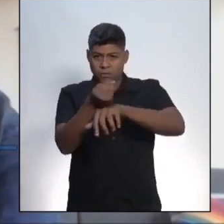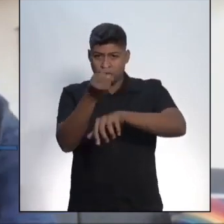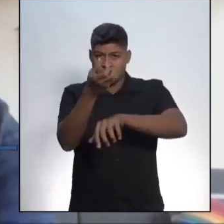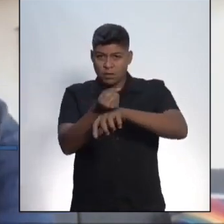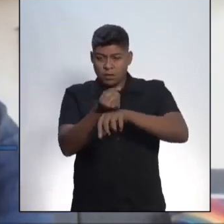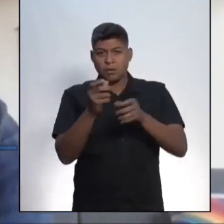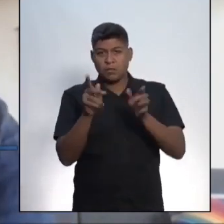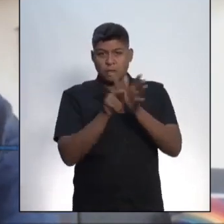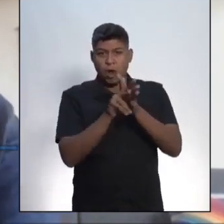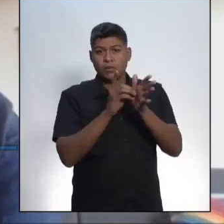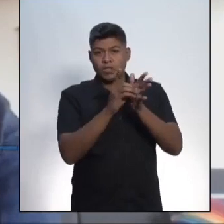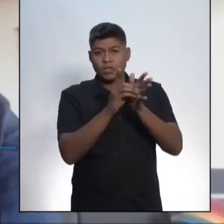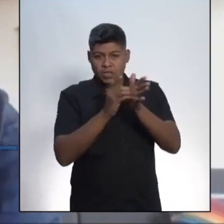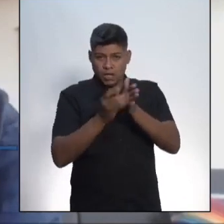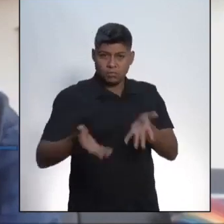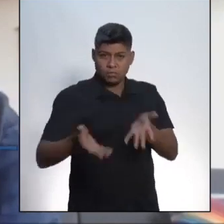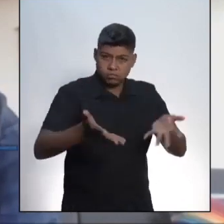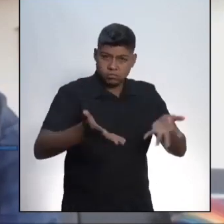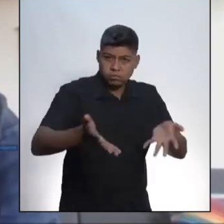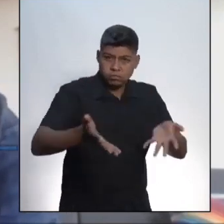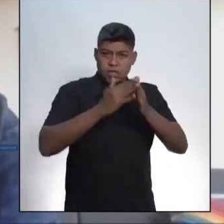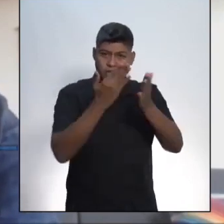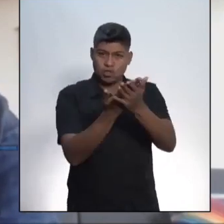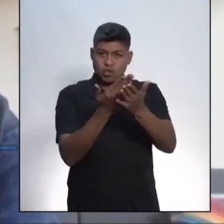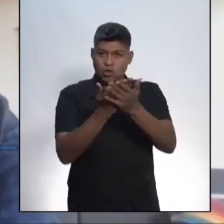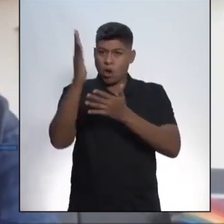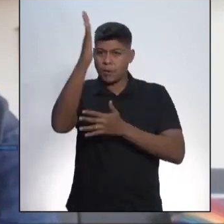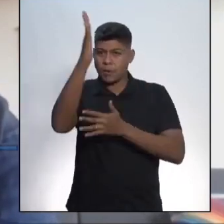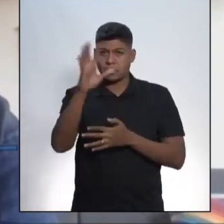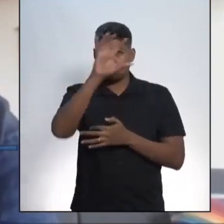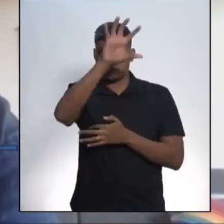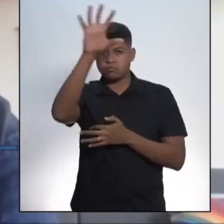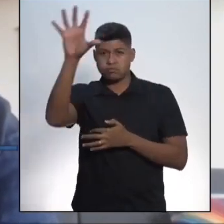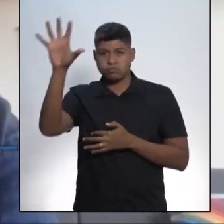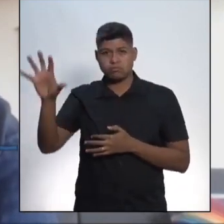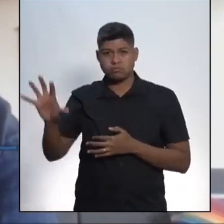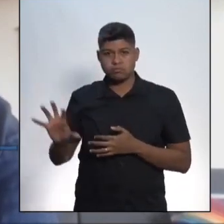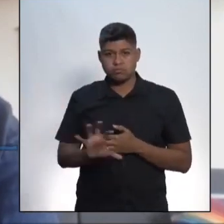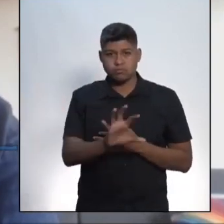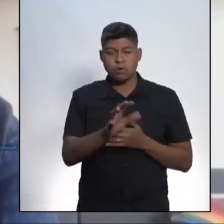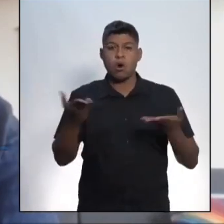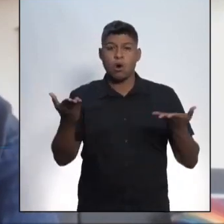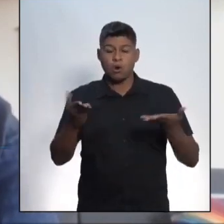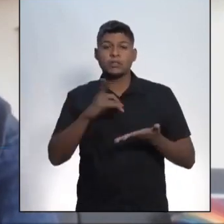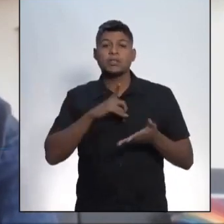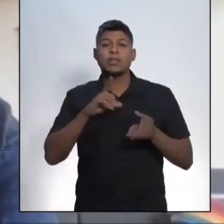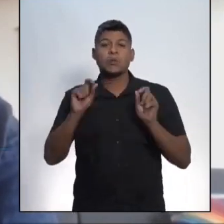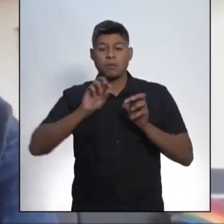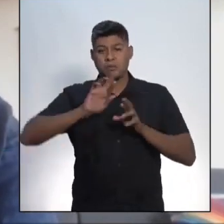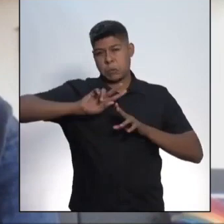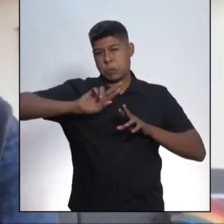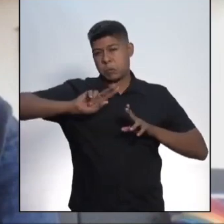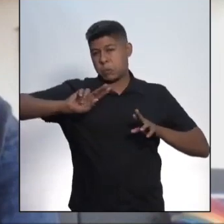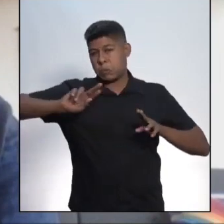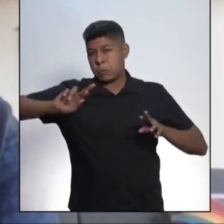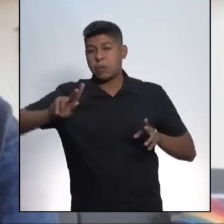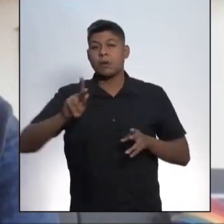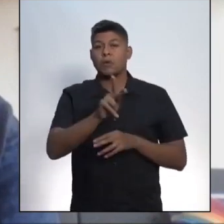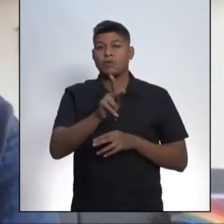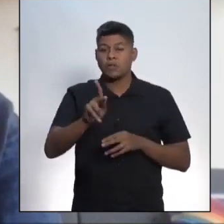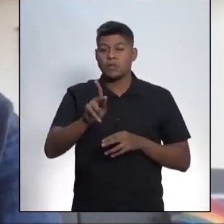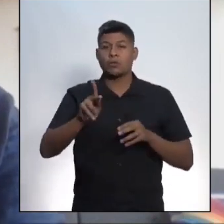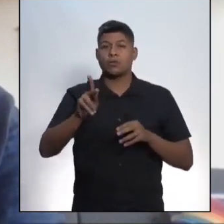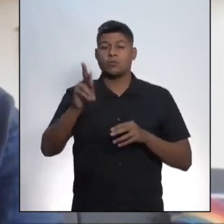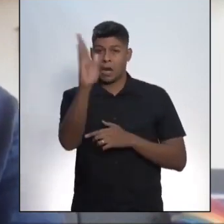de aprendizagem ativa para escolas no Brasil todo. Hoje a gente atende algumas dezenas de milhares de professores no